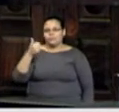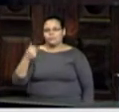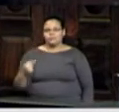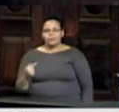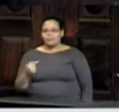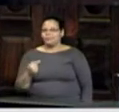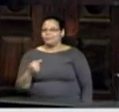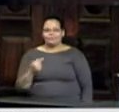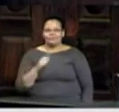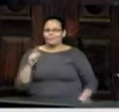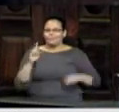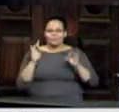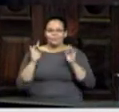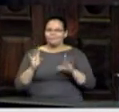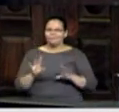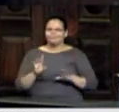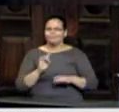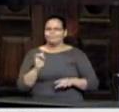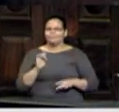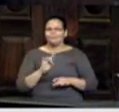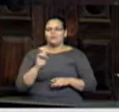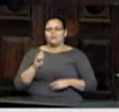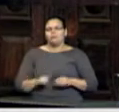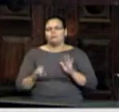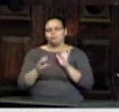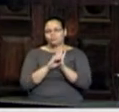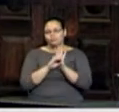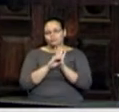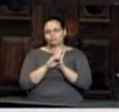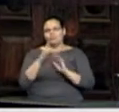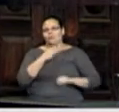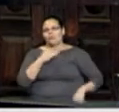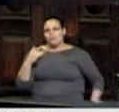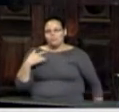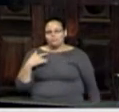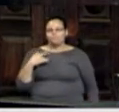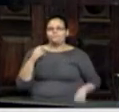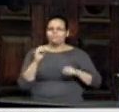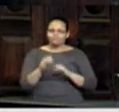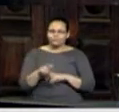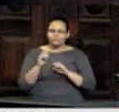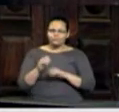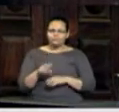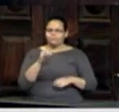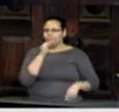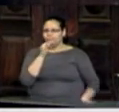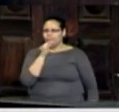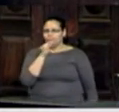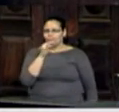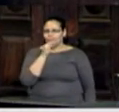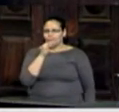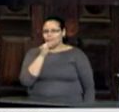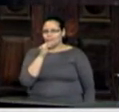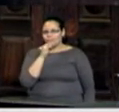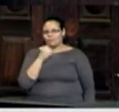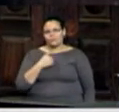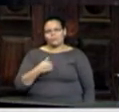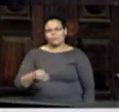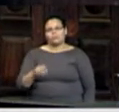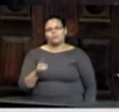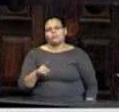não se cumprem nem os índices constitucionais para a saúde e educação. Por exemplo, logo nessa